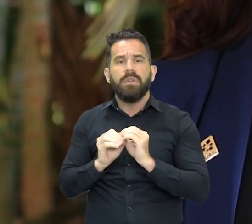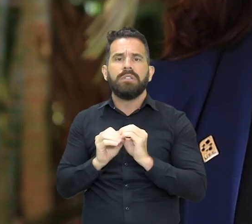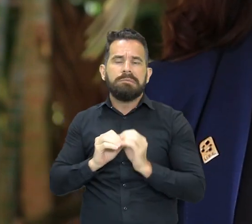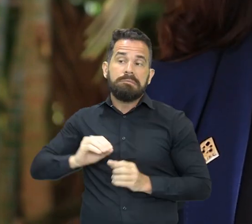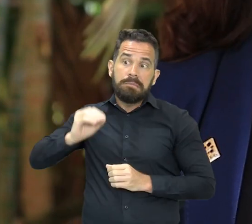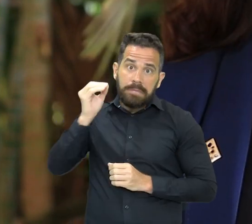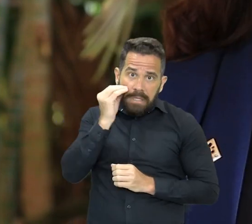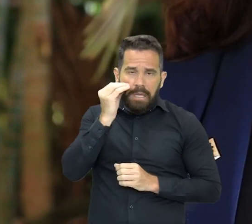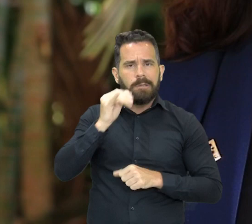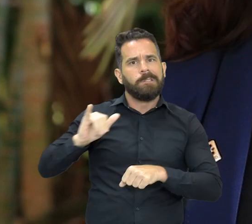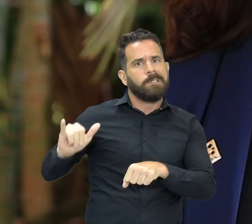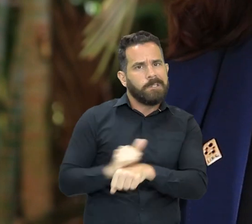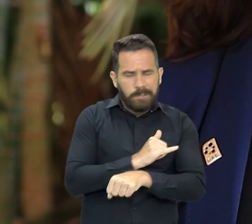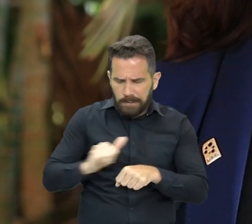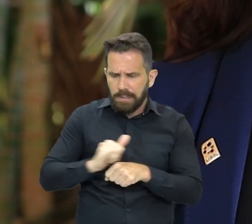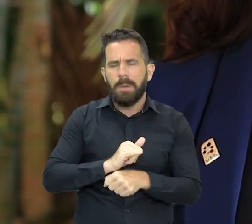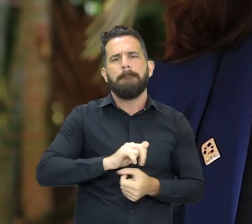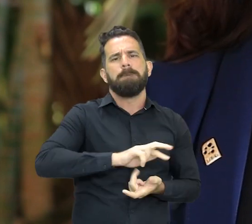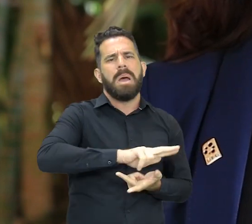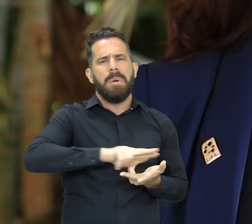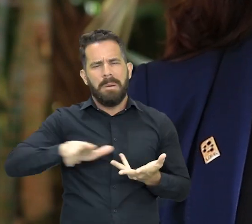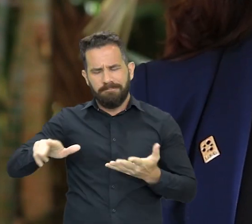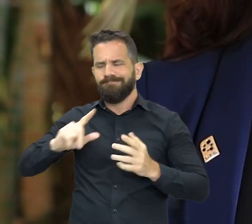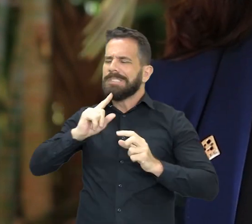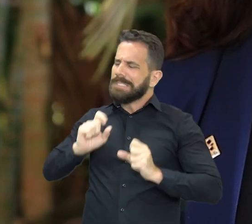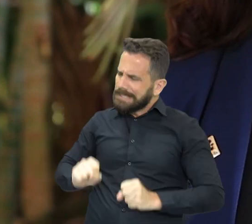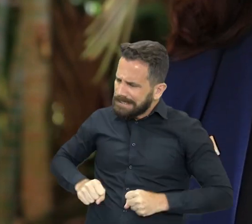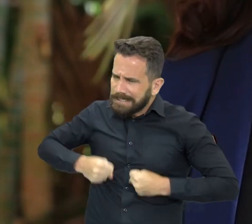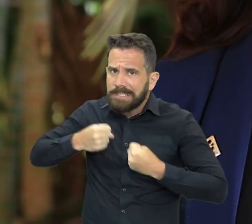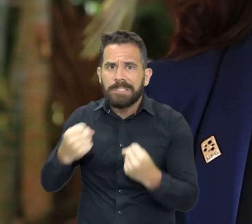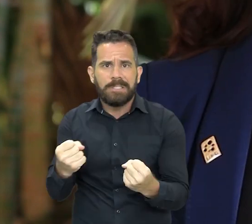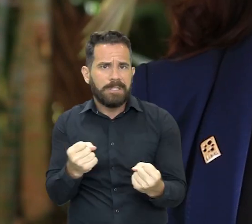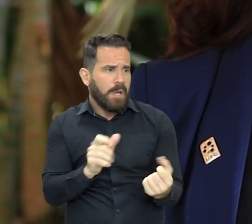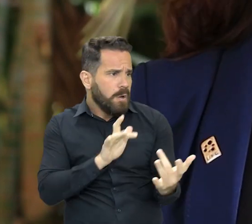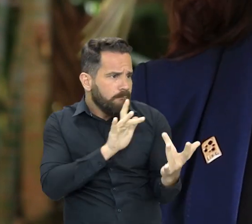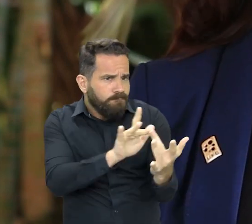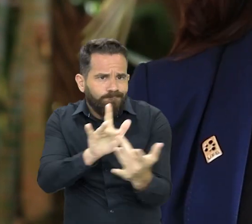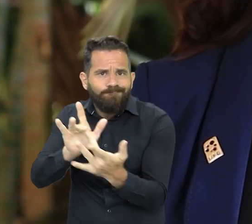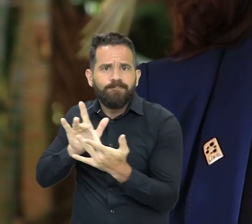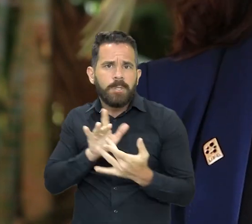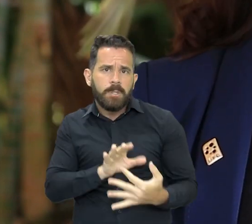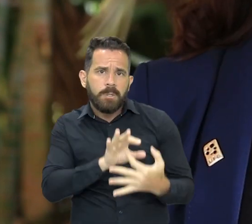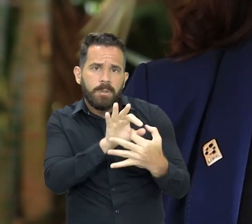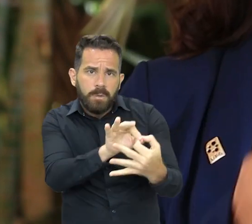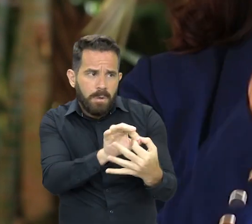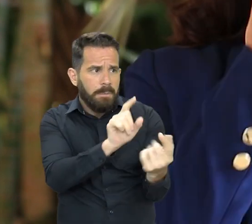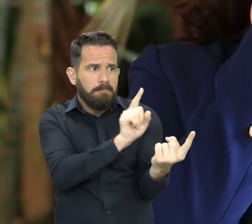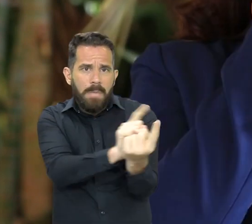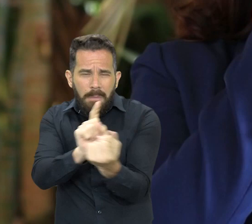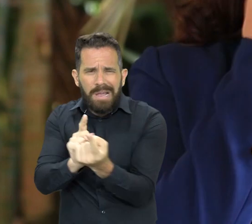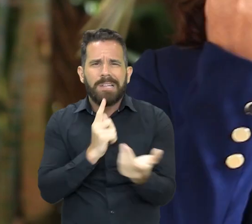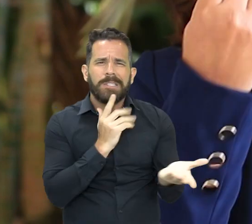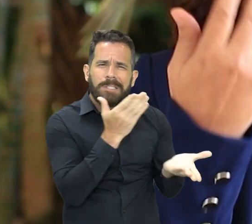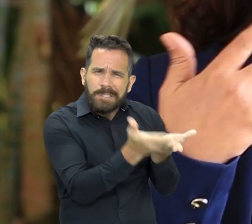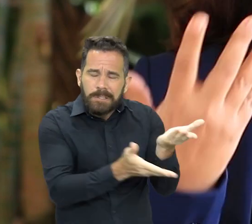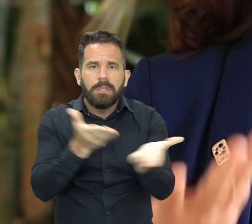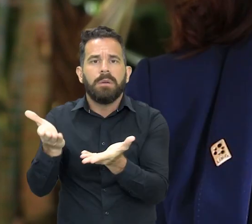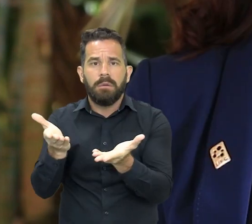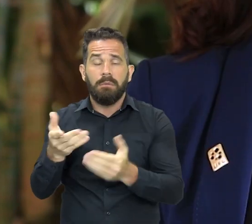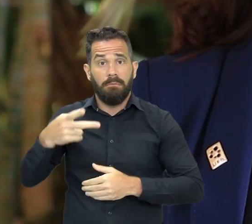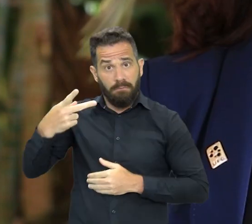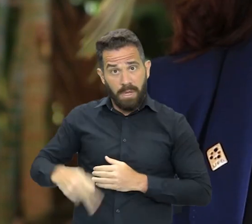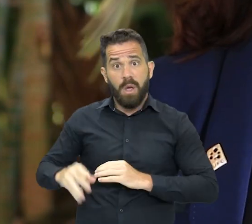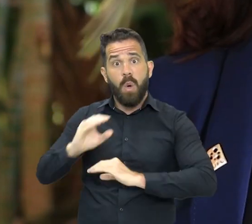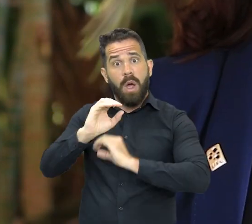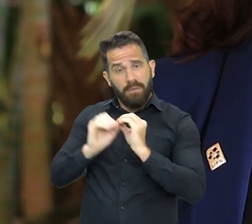ir ao encontro dessas pessoas e e da forma como ela foi capaz, da forma